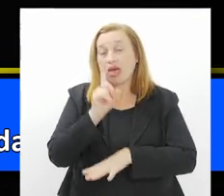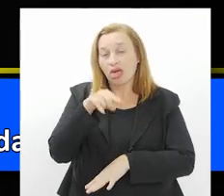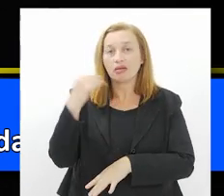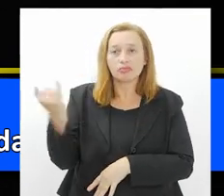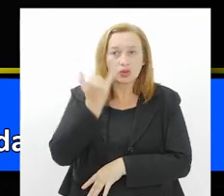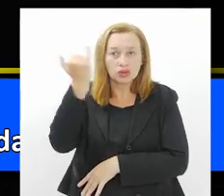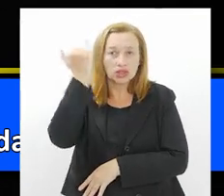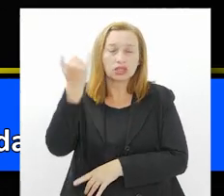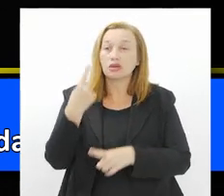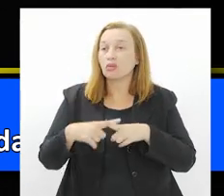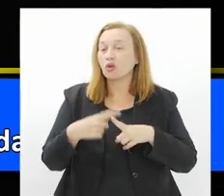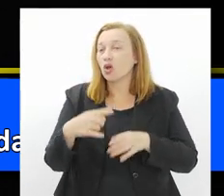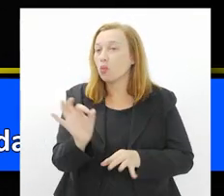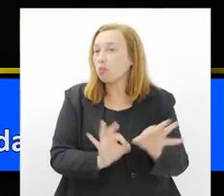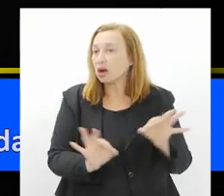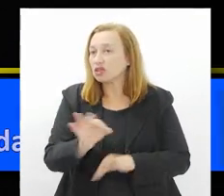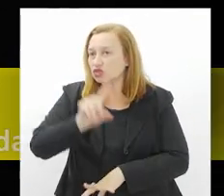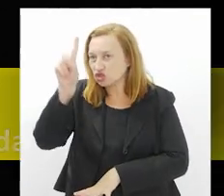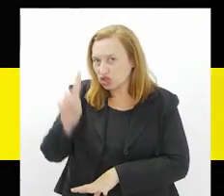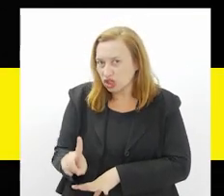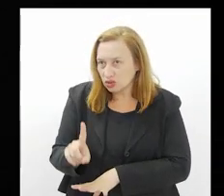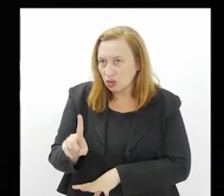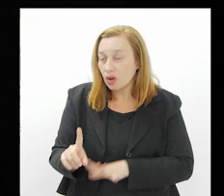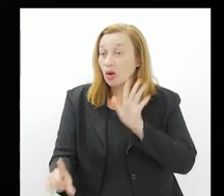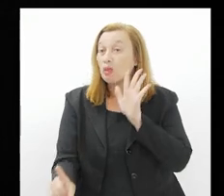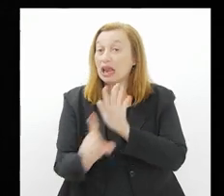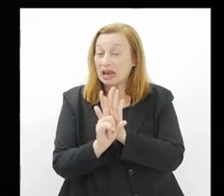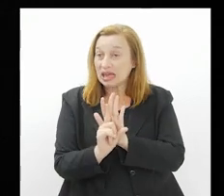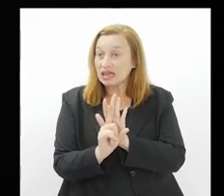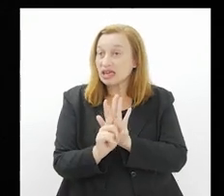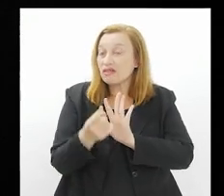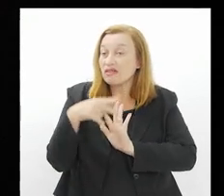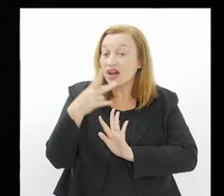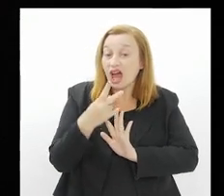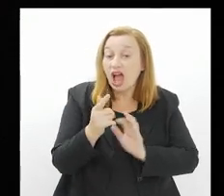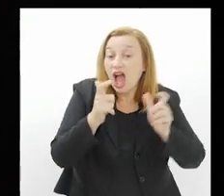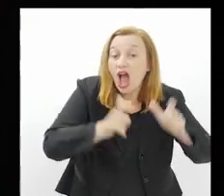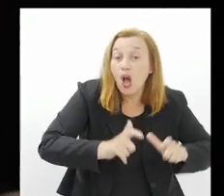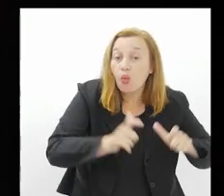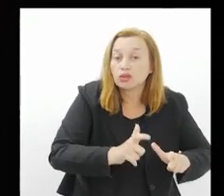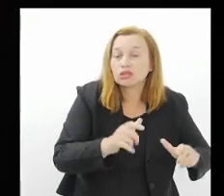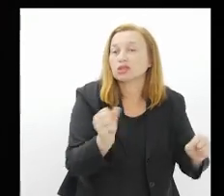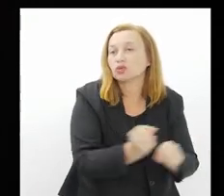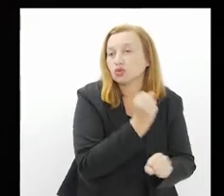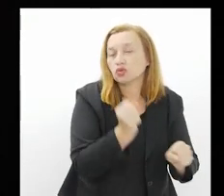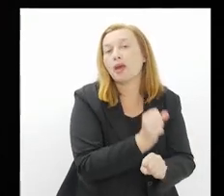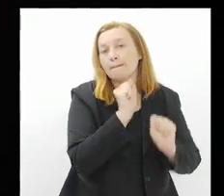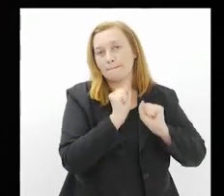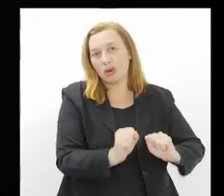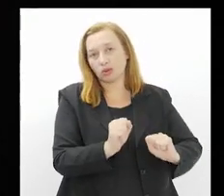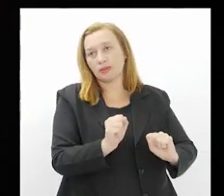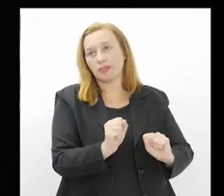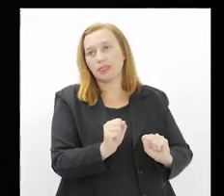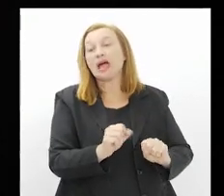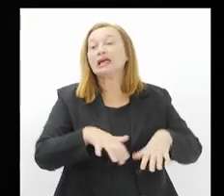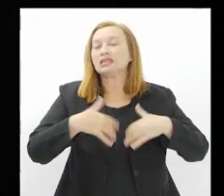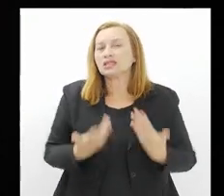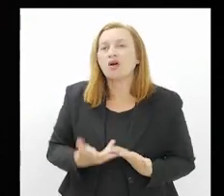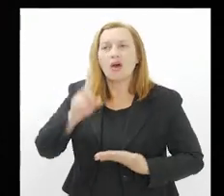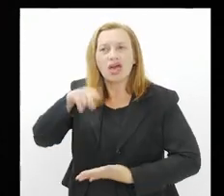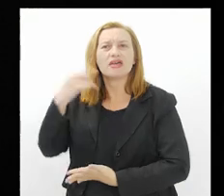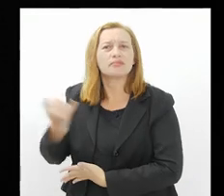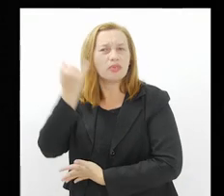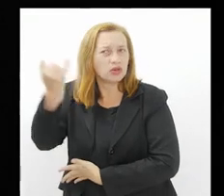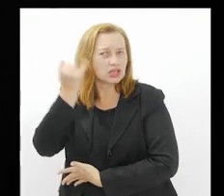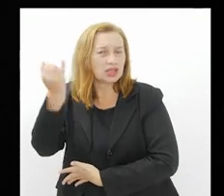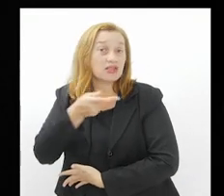é algo importante, né? Porque o plano diretor, ele é uma legislação que vai dizer aonde as pessoas podem construir, né? Uhum. Então,